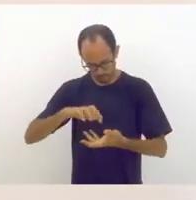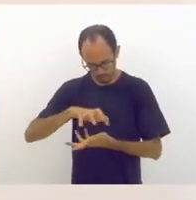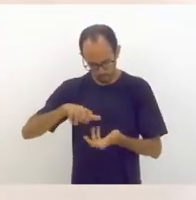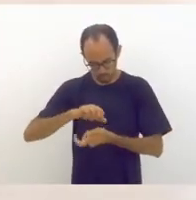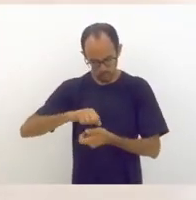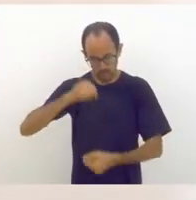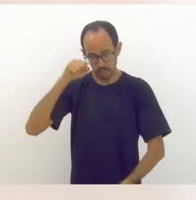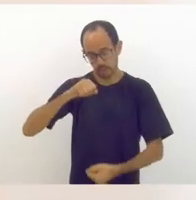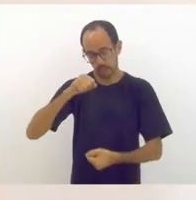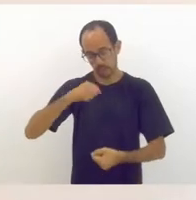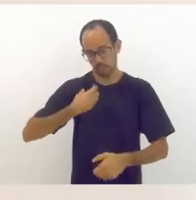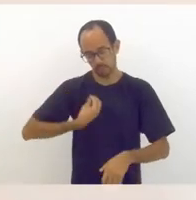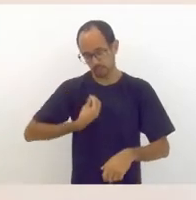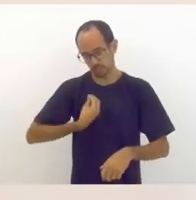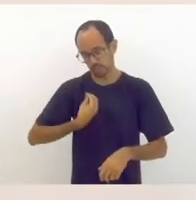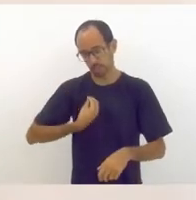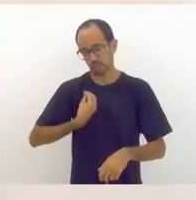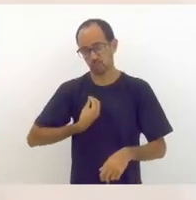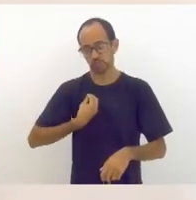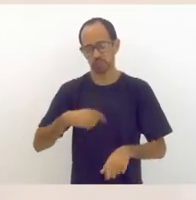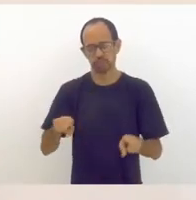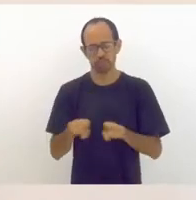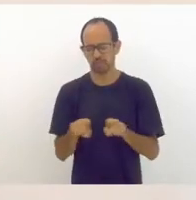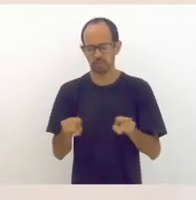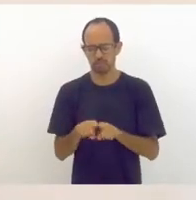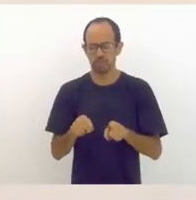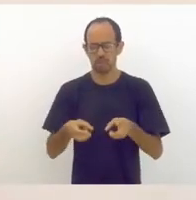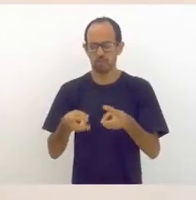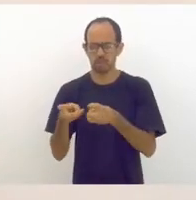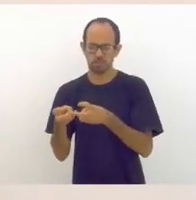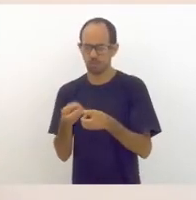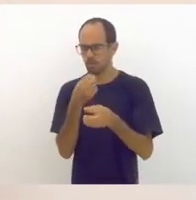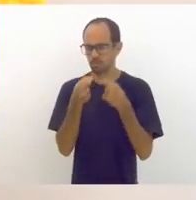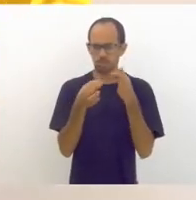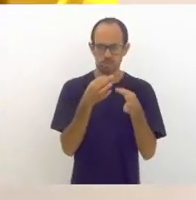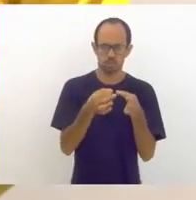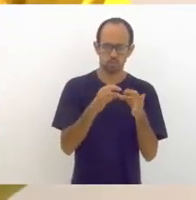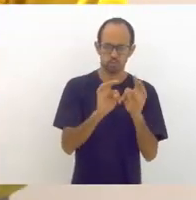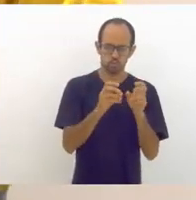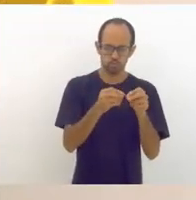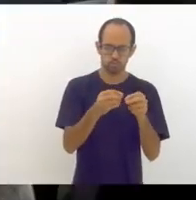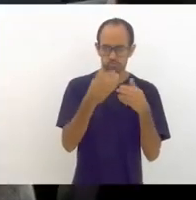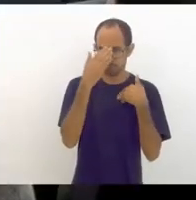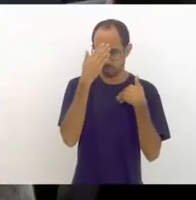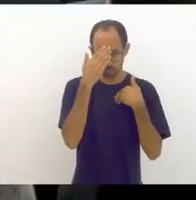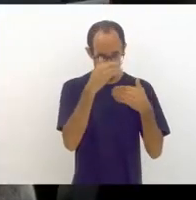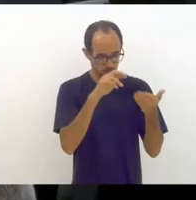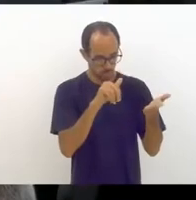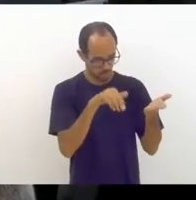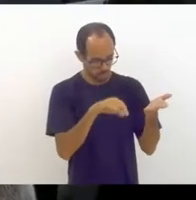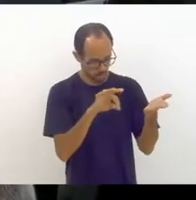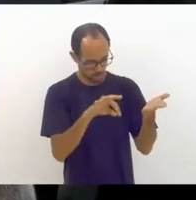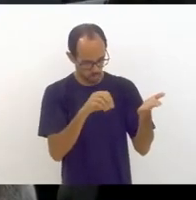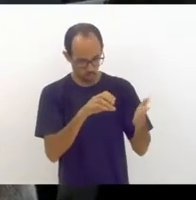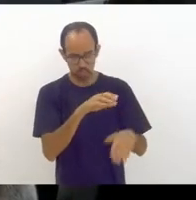sustentável, participativo e ouvindo a todos. É só isso que eu tenho. Obrigado, Renato.